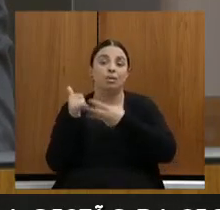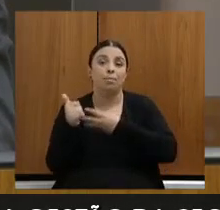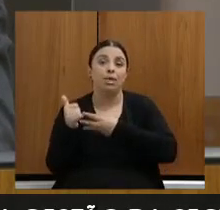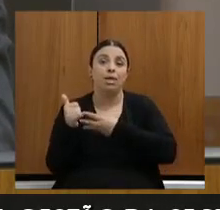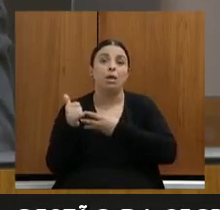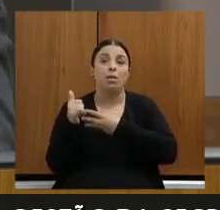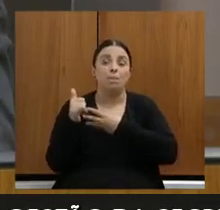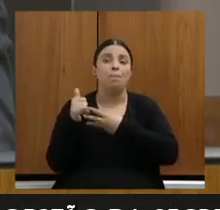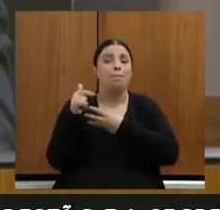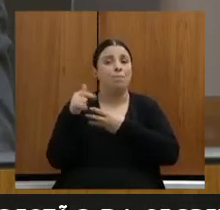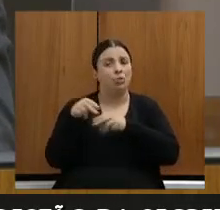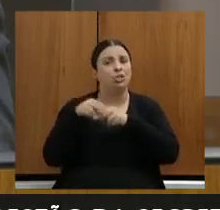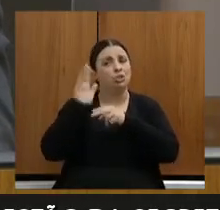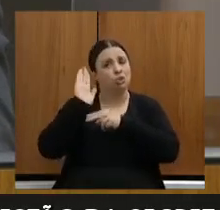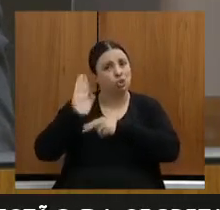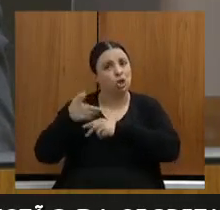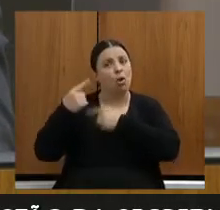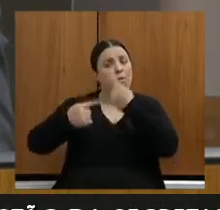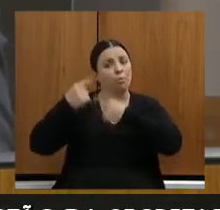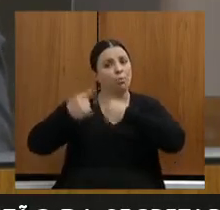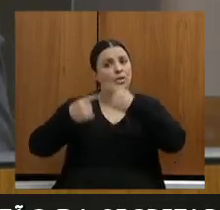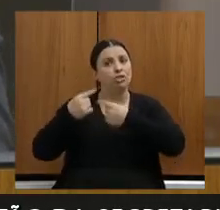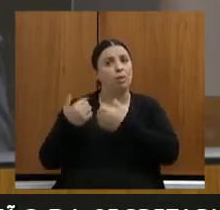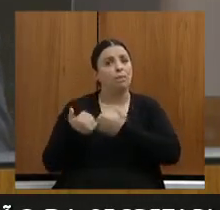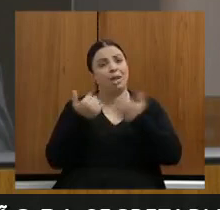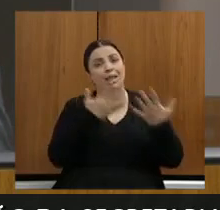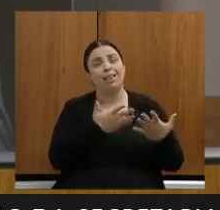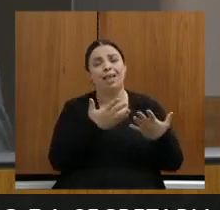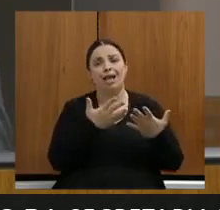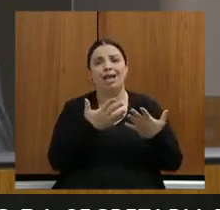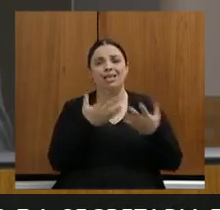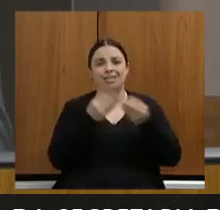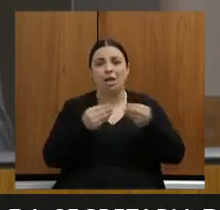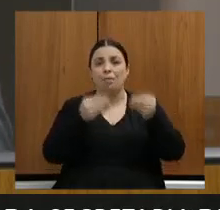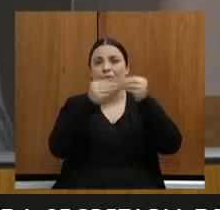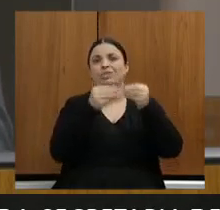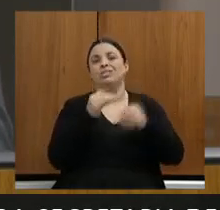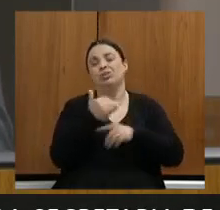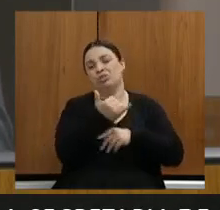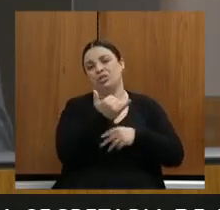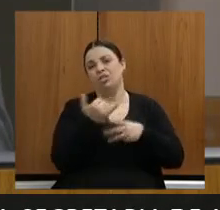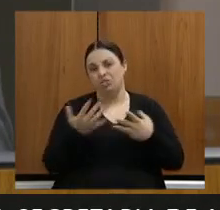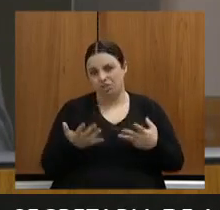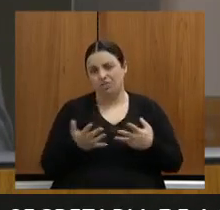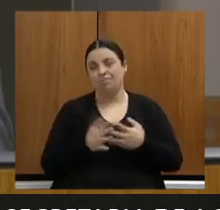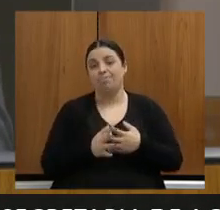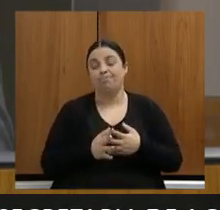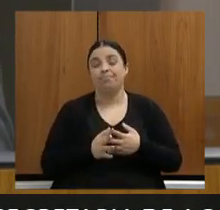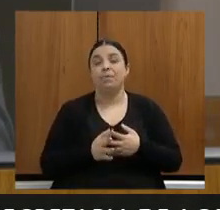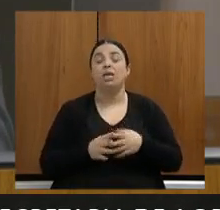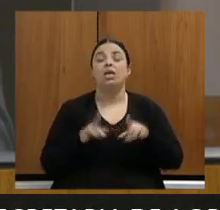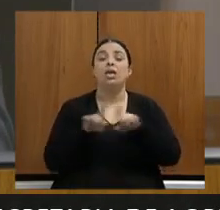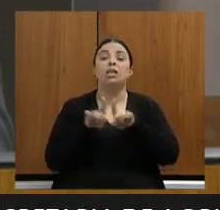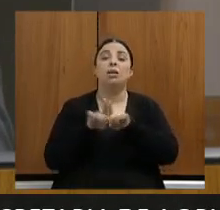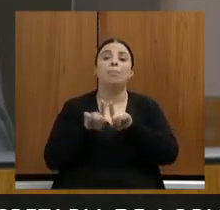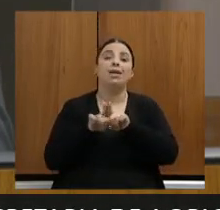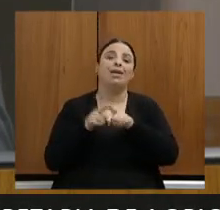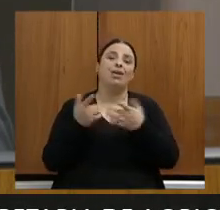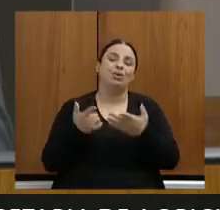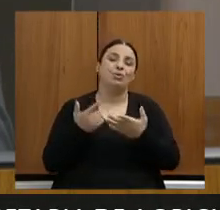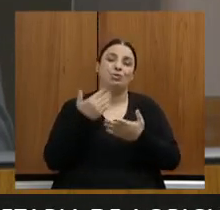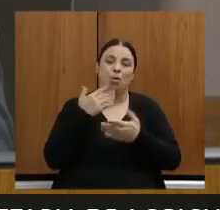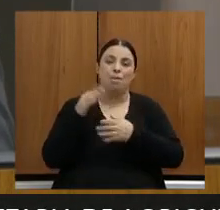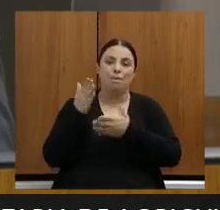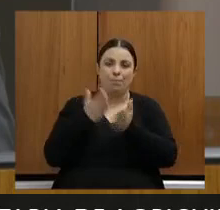acentuar esse pedido pela secretária para tentar construir essa esse caminho com a CEMIG e não quais são os produtos Dona Euzébia também fazer um pedido